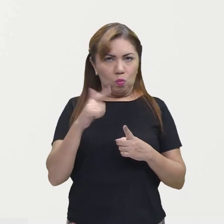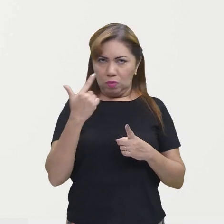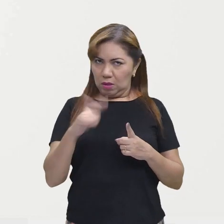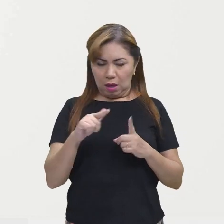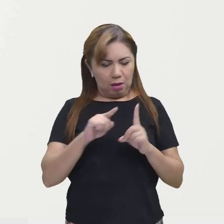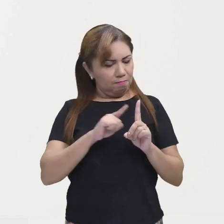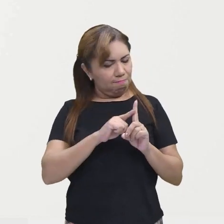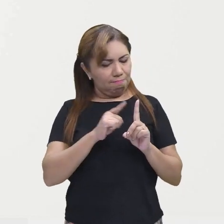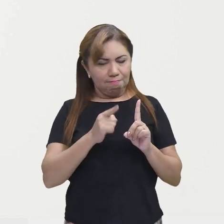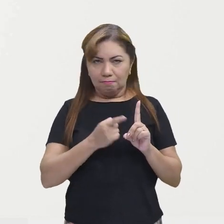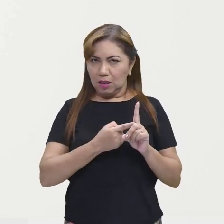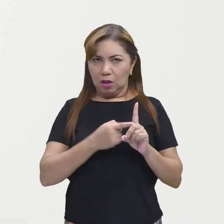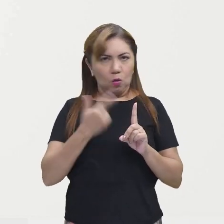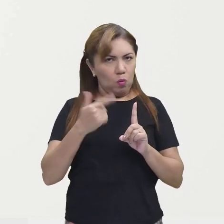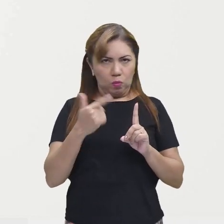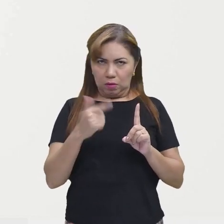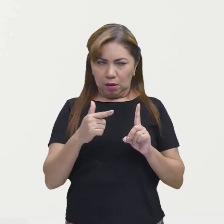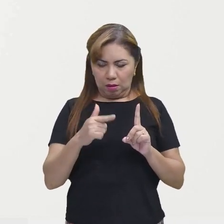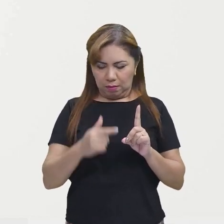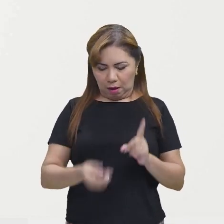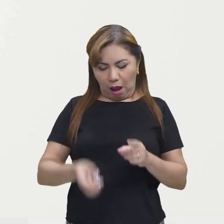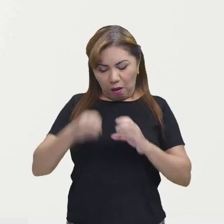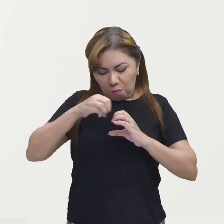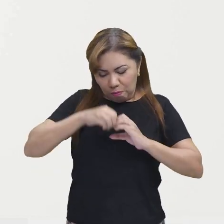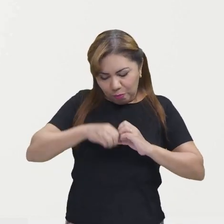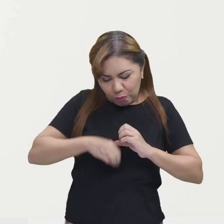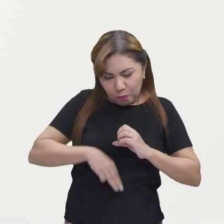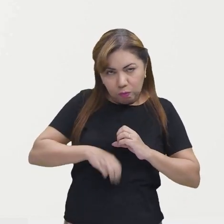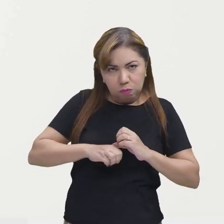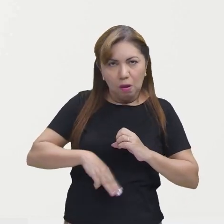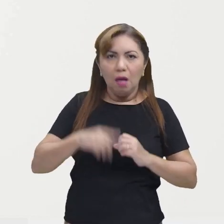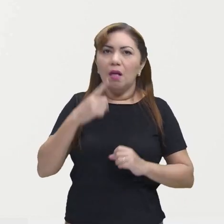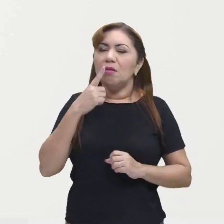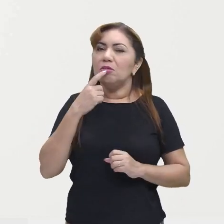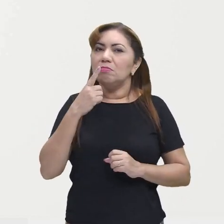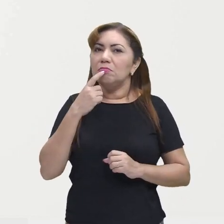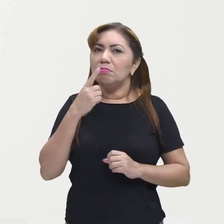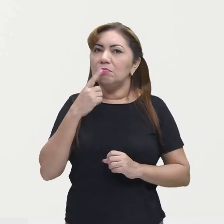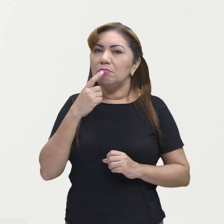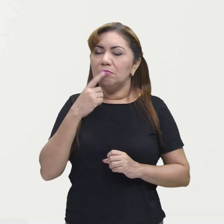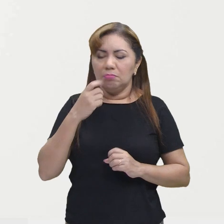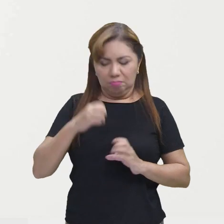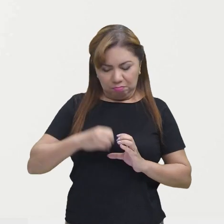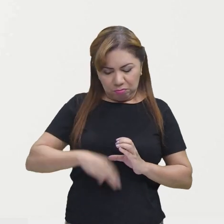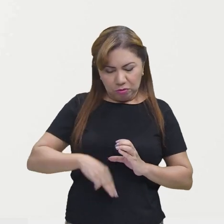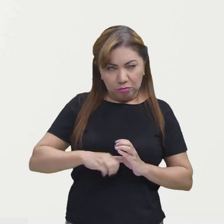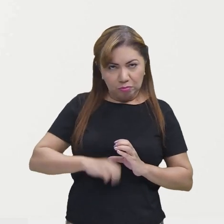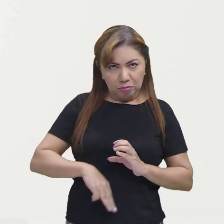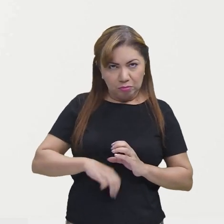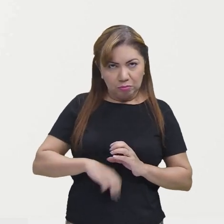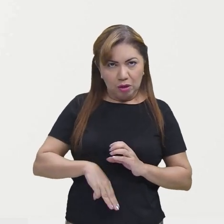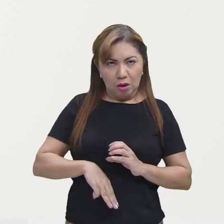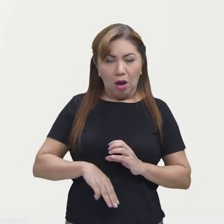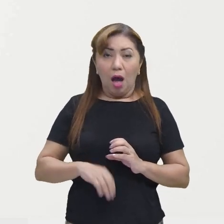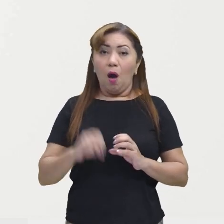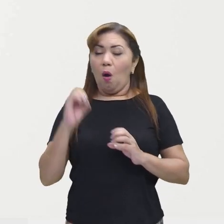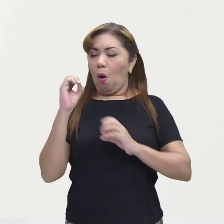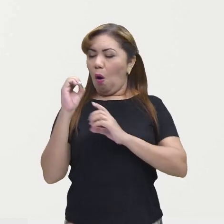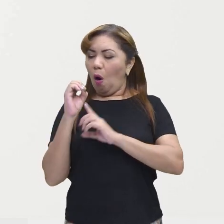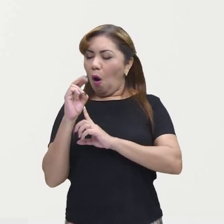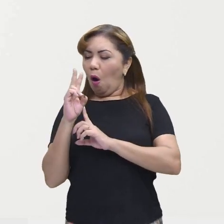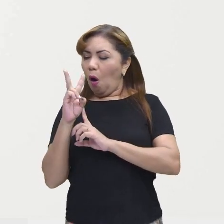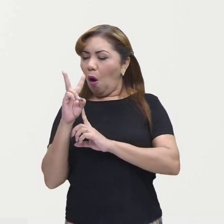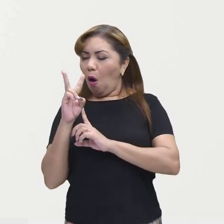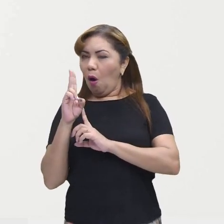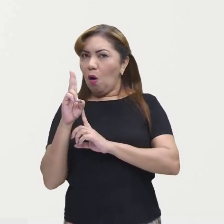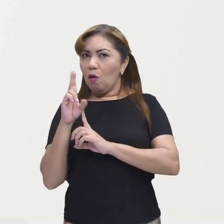a fecundação não acontece, o óvulo não permanece no corpo da mulher e é eliminado